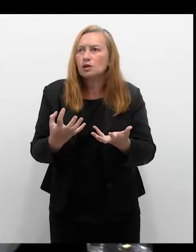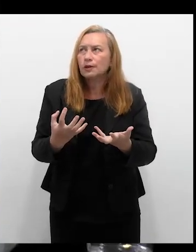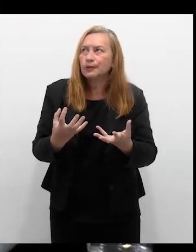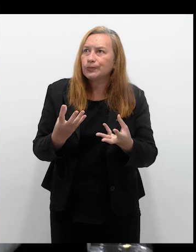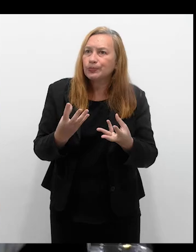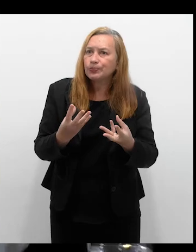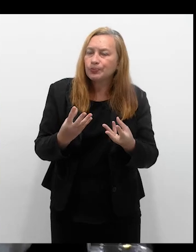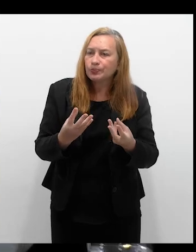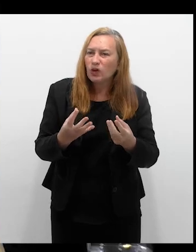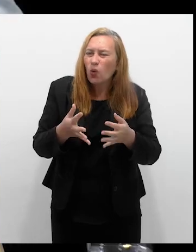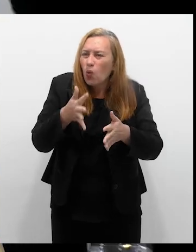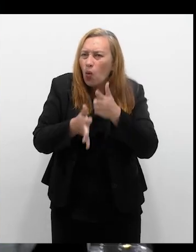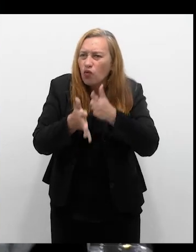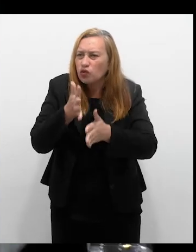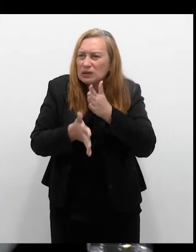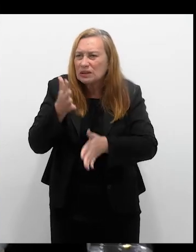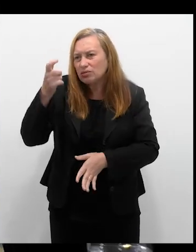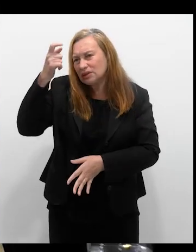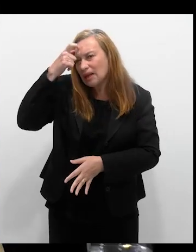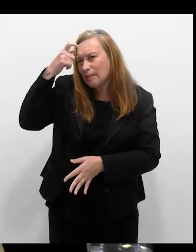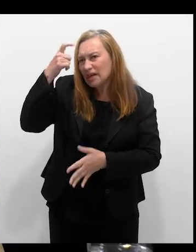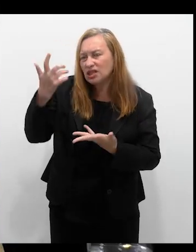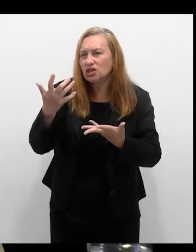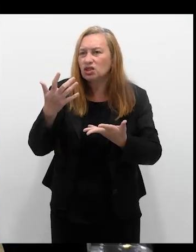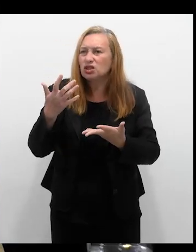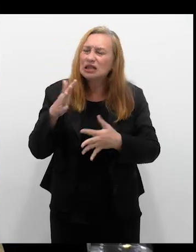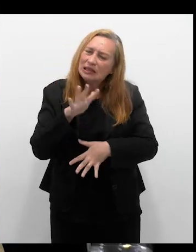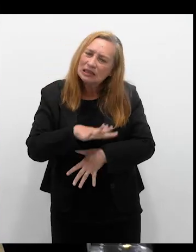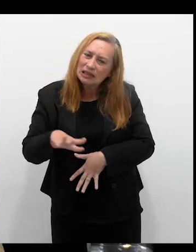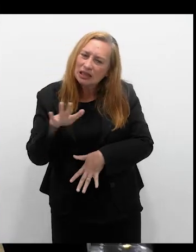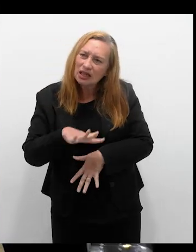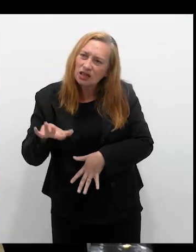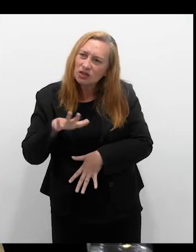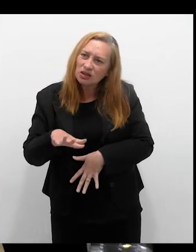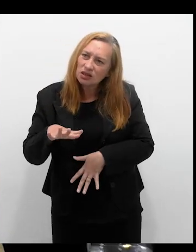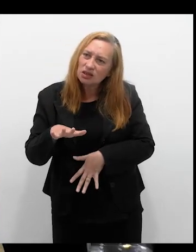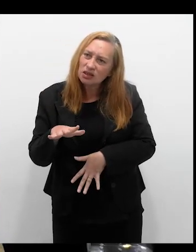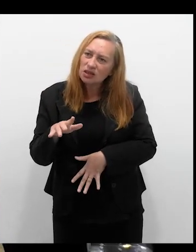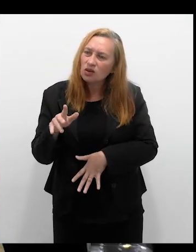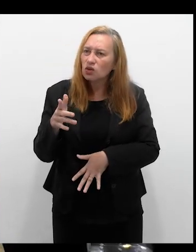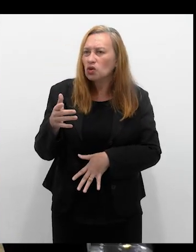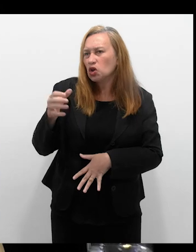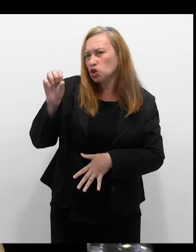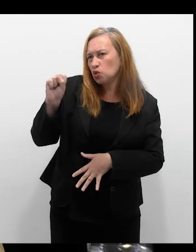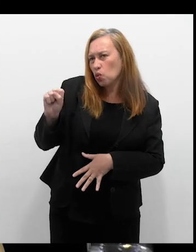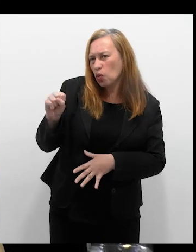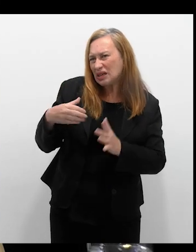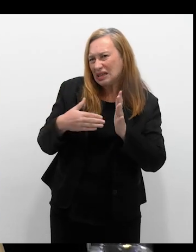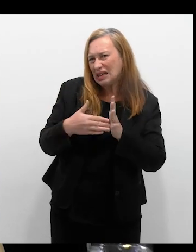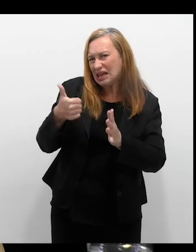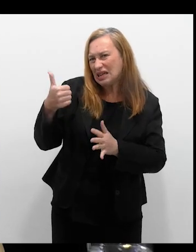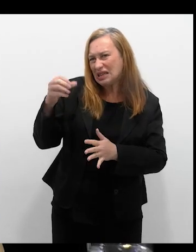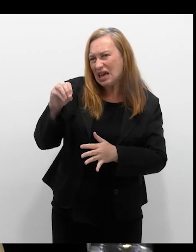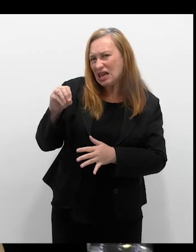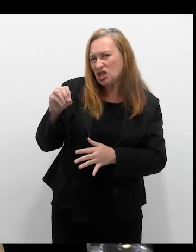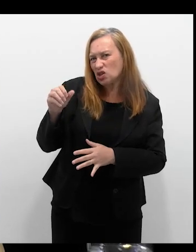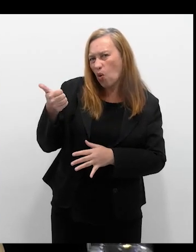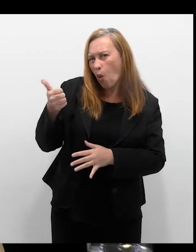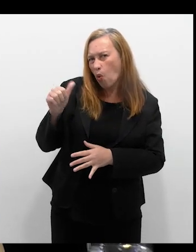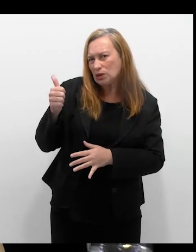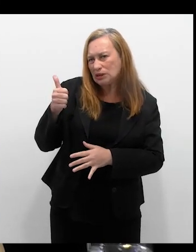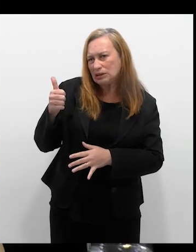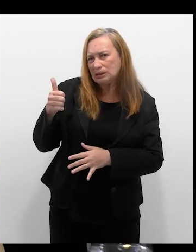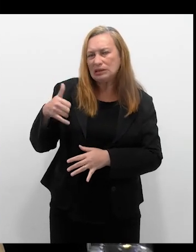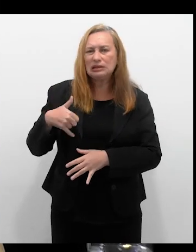imagem, né, de confusão mental ali entre crianças pré-púberes de 8 até 10, 11